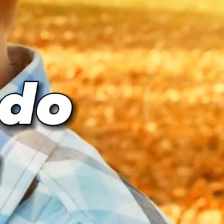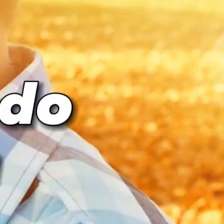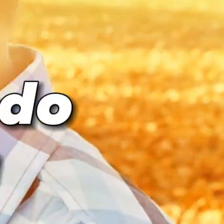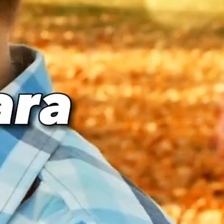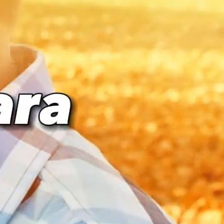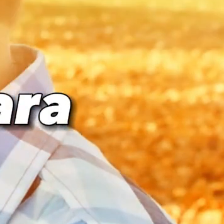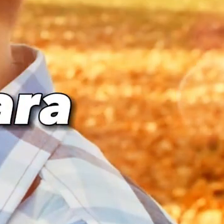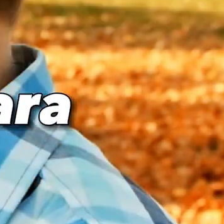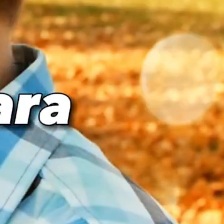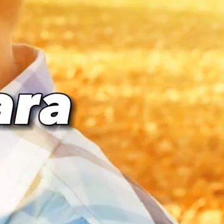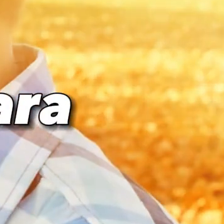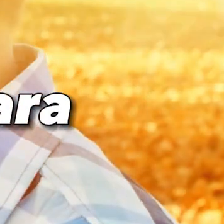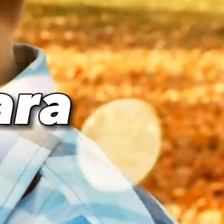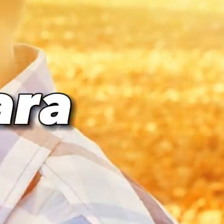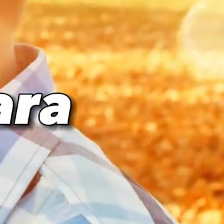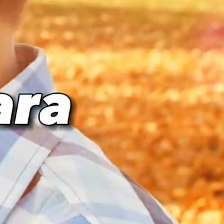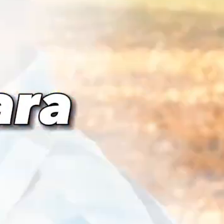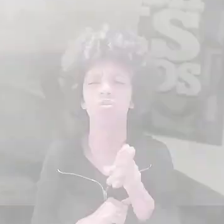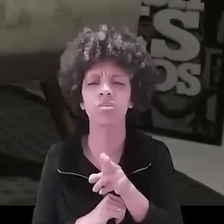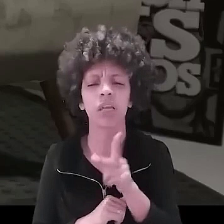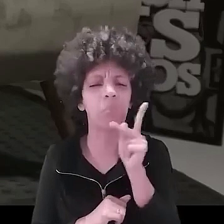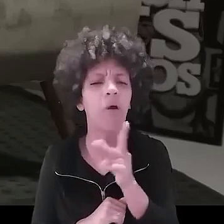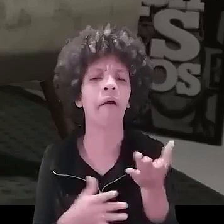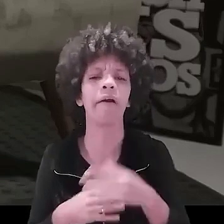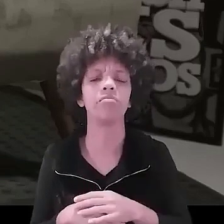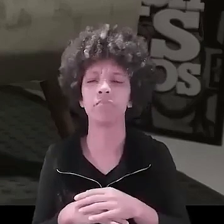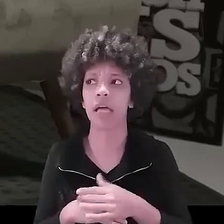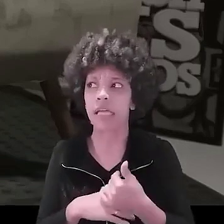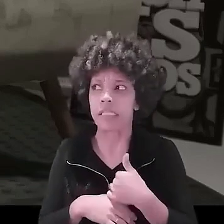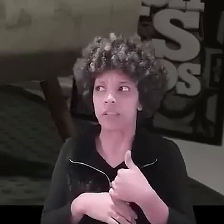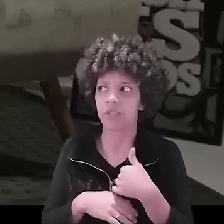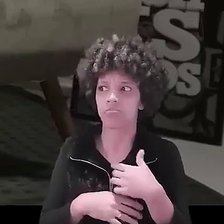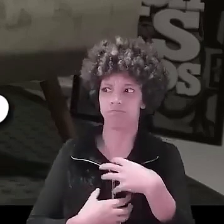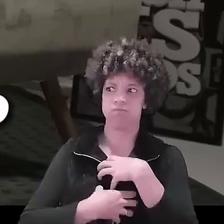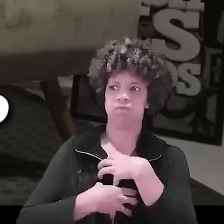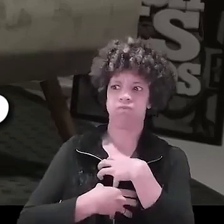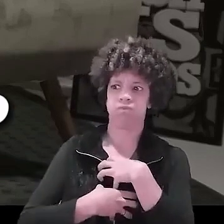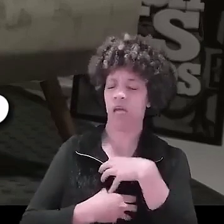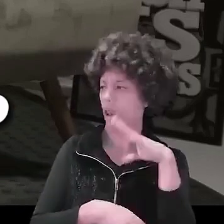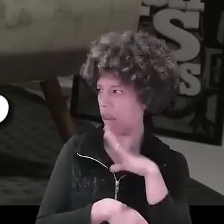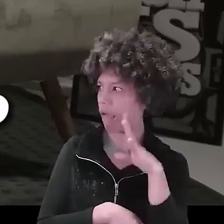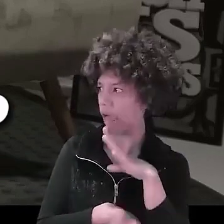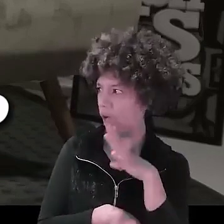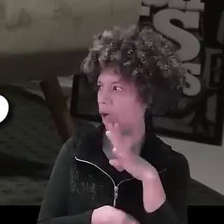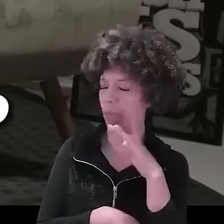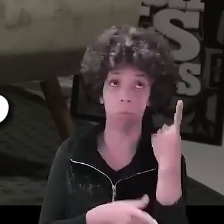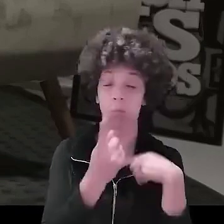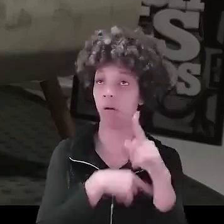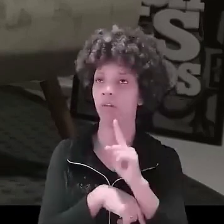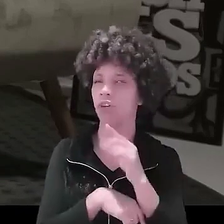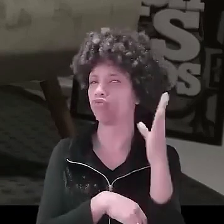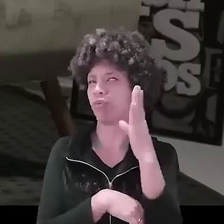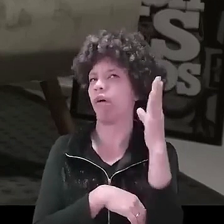a canetinha. Eu usei mesmo, falei, cara, que porra é essa, tal. E, cara, eu confesso para você que deu uma parada muito legal, assim,